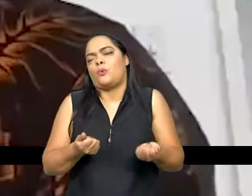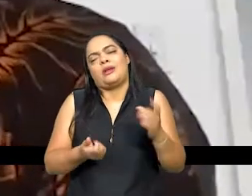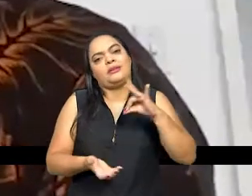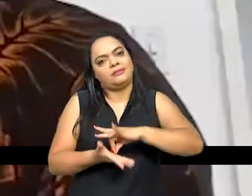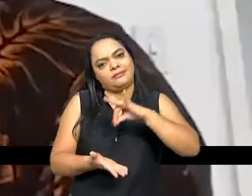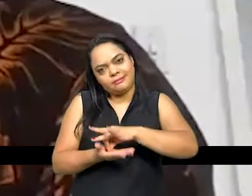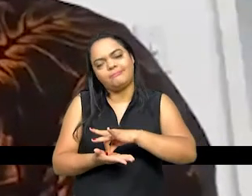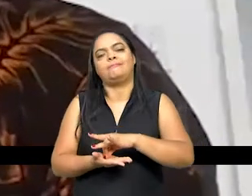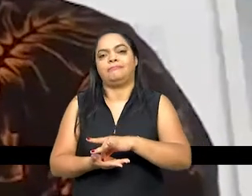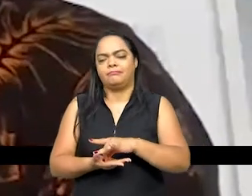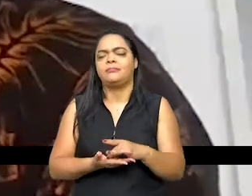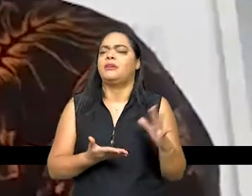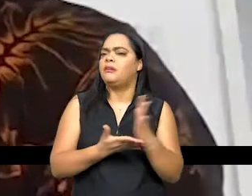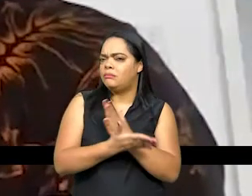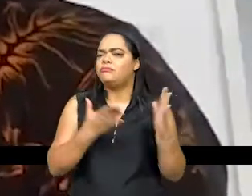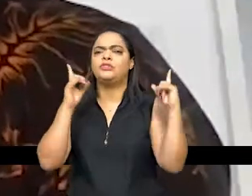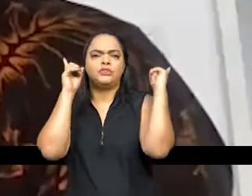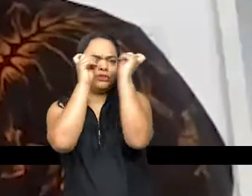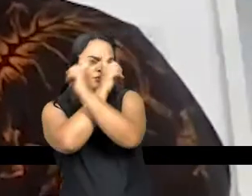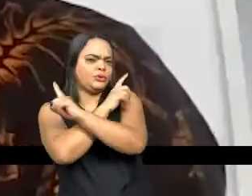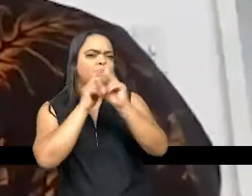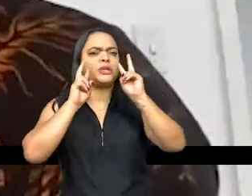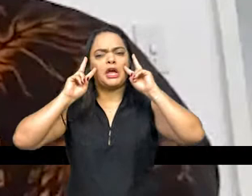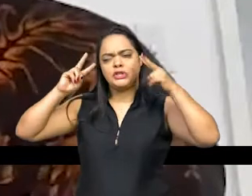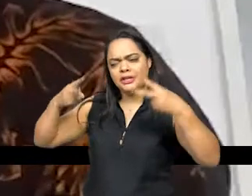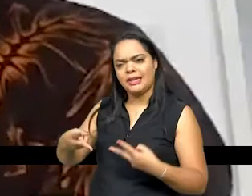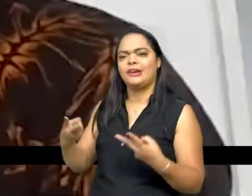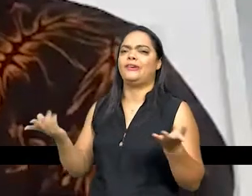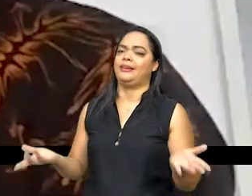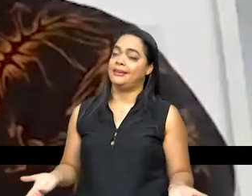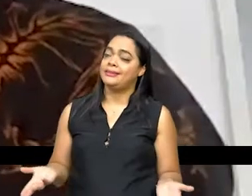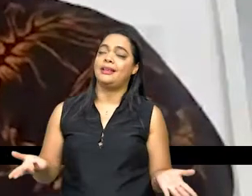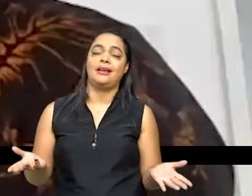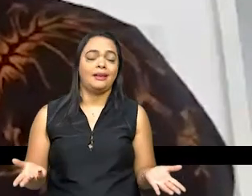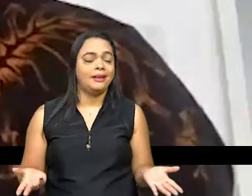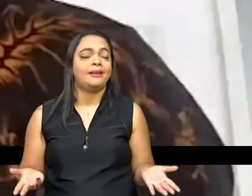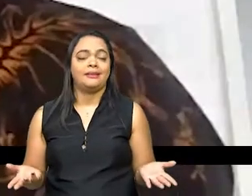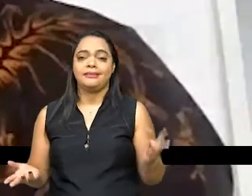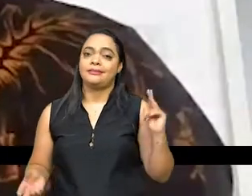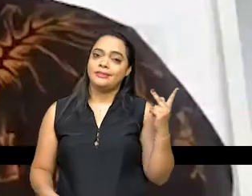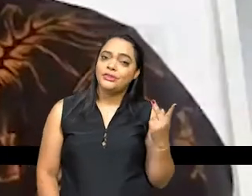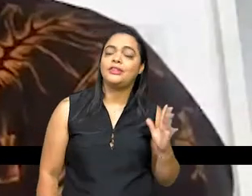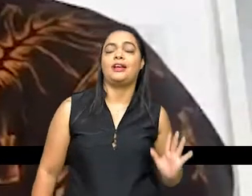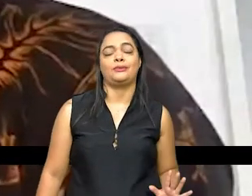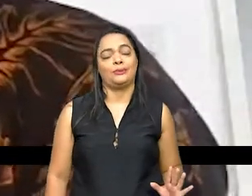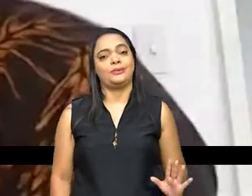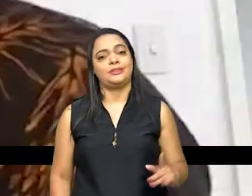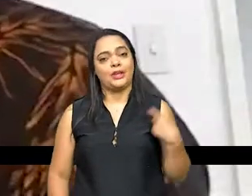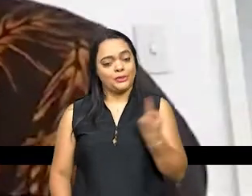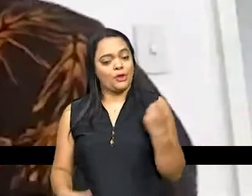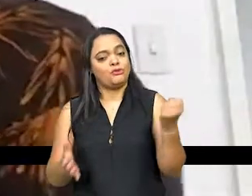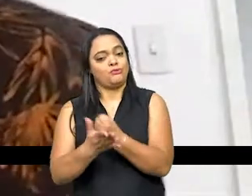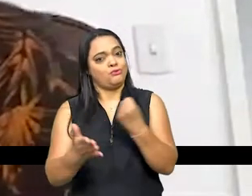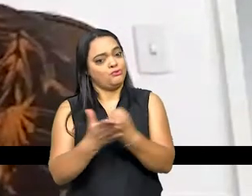Precisamos reconhecer que há certa dificuldade ainda da academia de reconhecer os estudos dessas historiadoras e desses historiadores. A gente